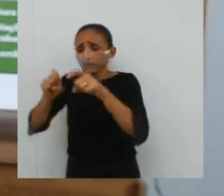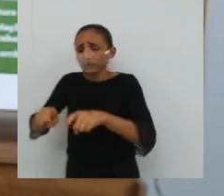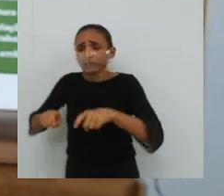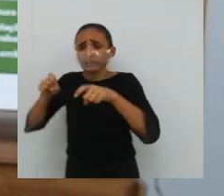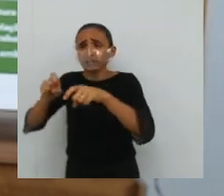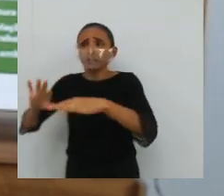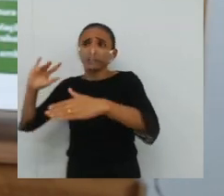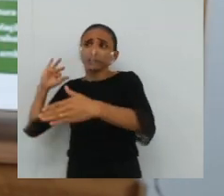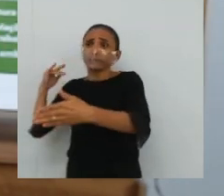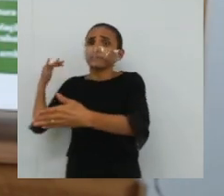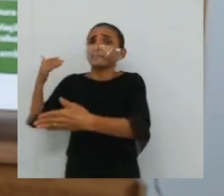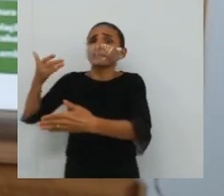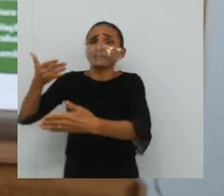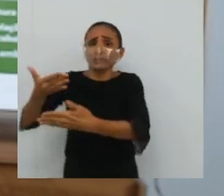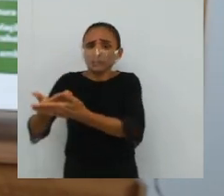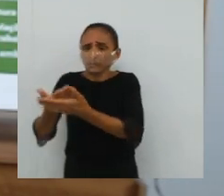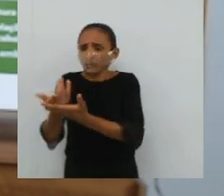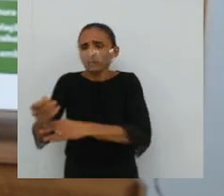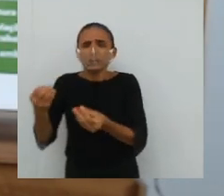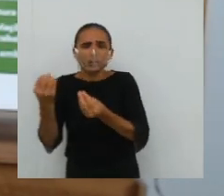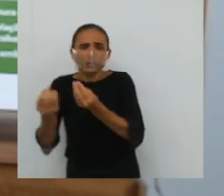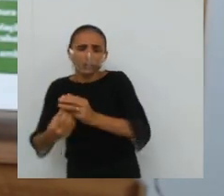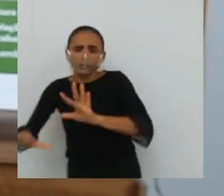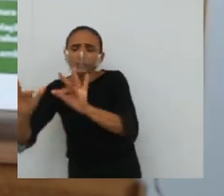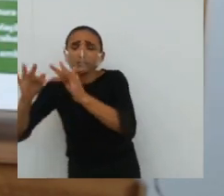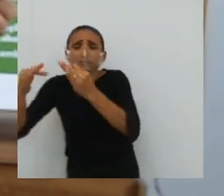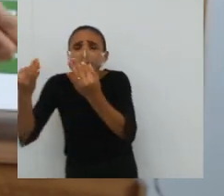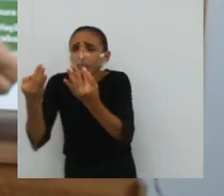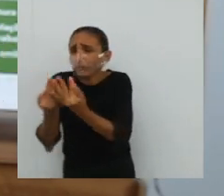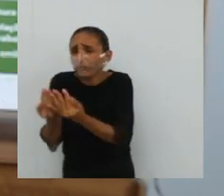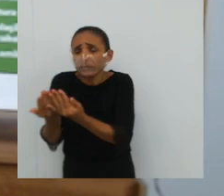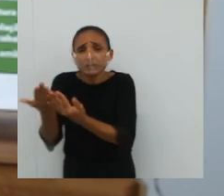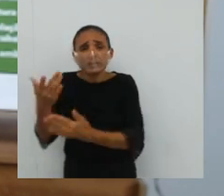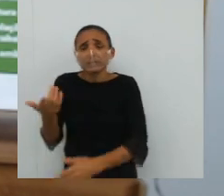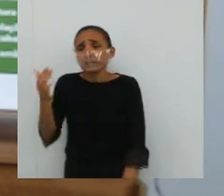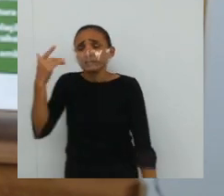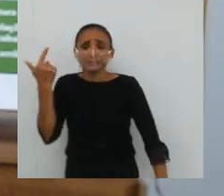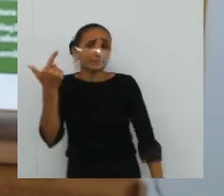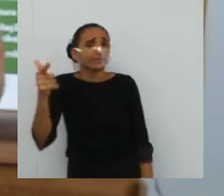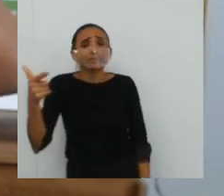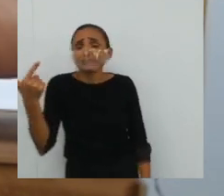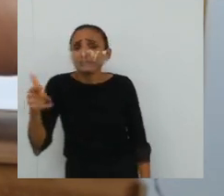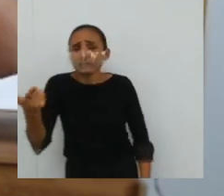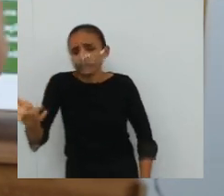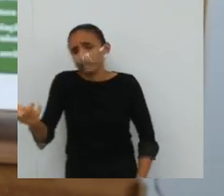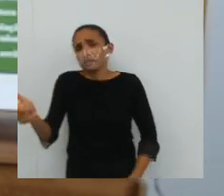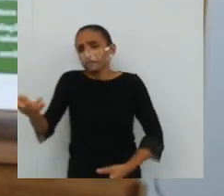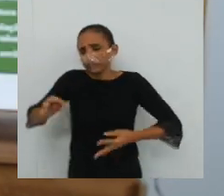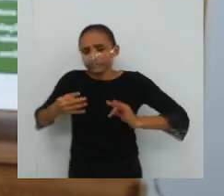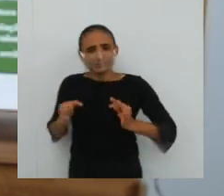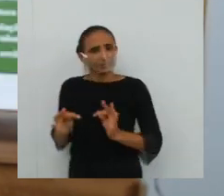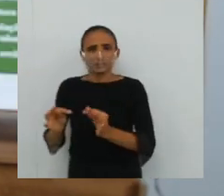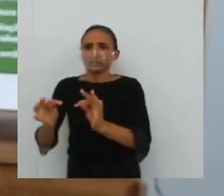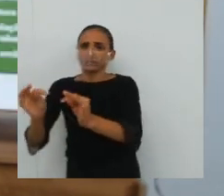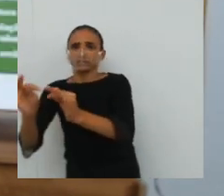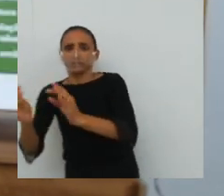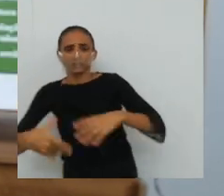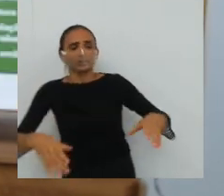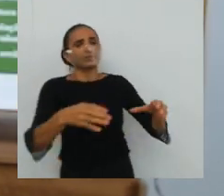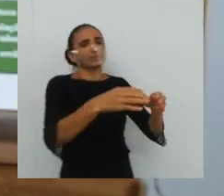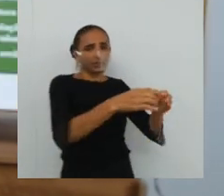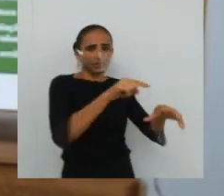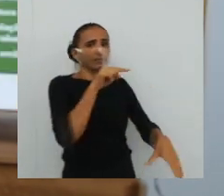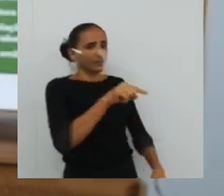tradicional, à agricultura familiar e que não tem tanto investimento assim. Então, na relação global da produção